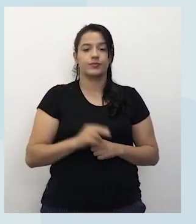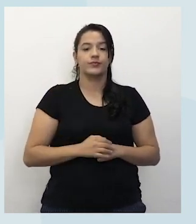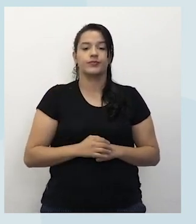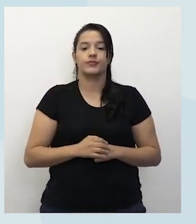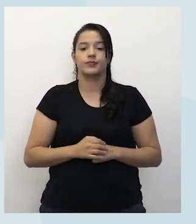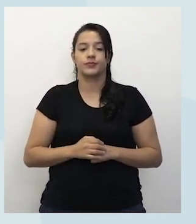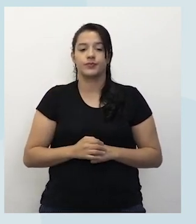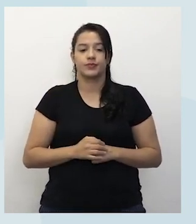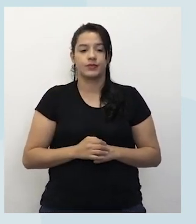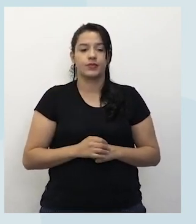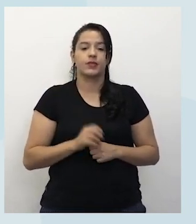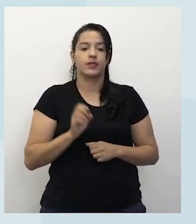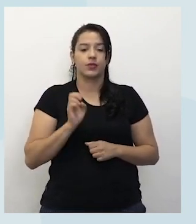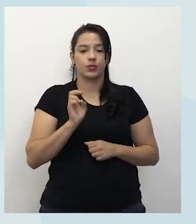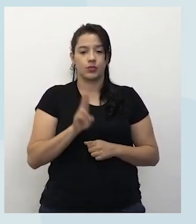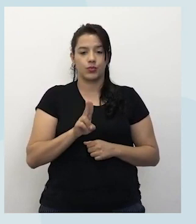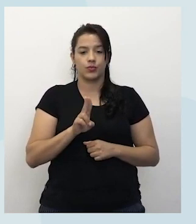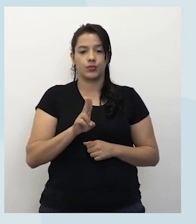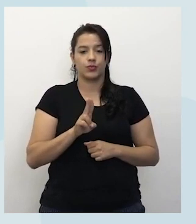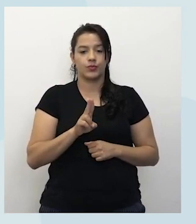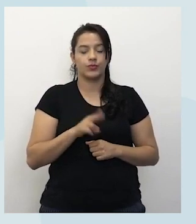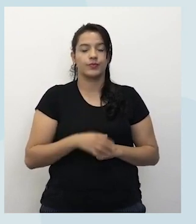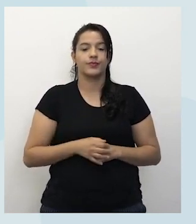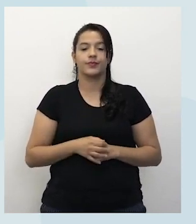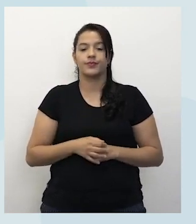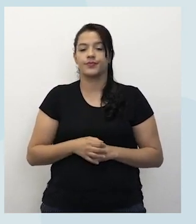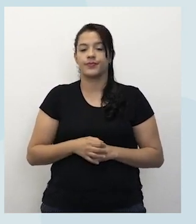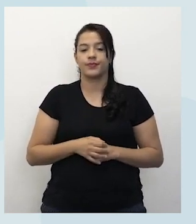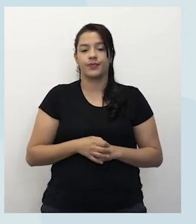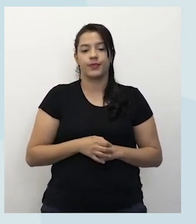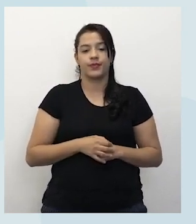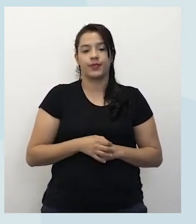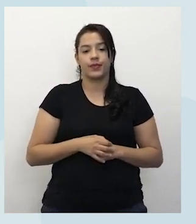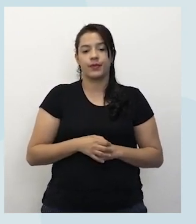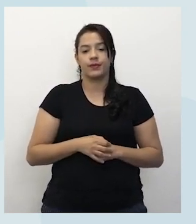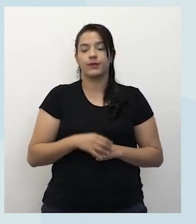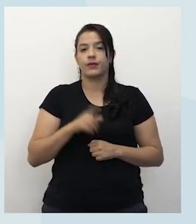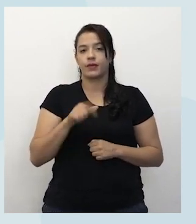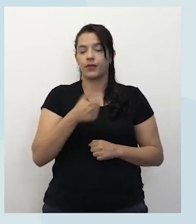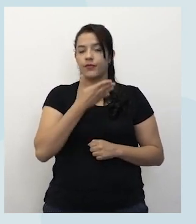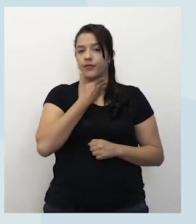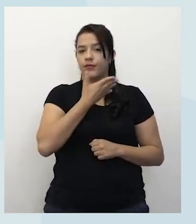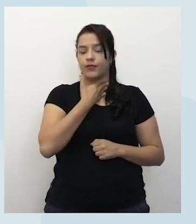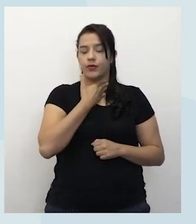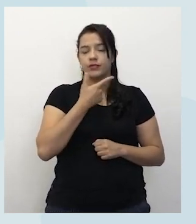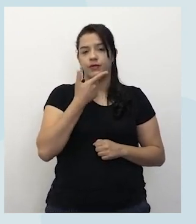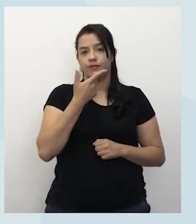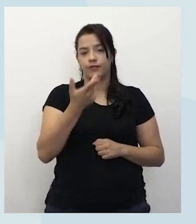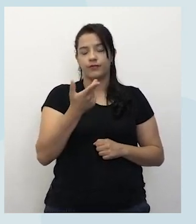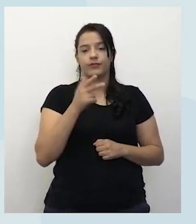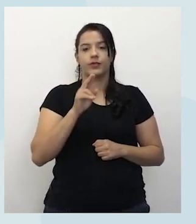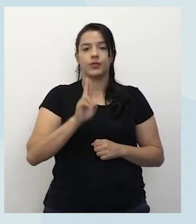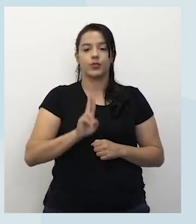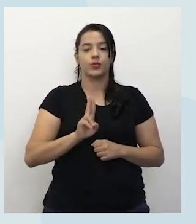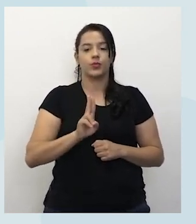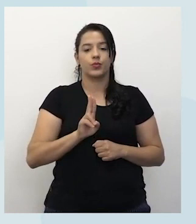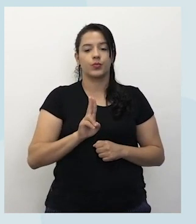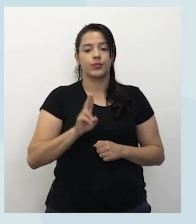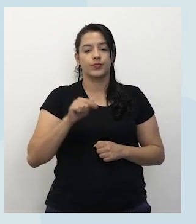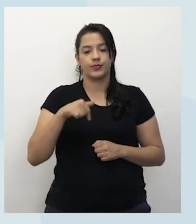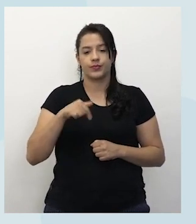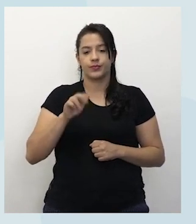o u. E aí a gente tem aqui, ó, boot, que é bota. Aí tem q,